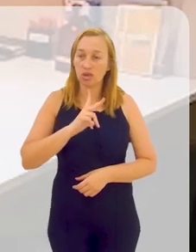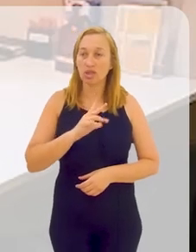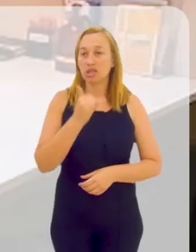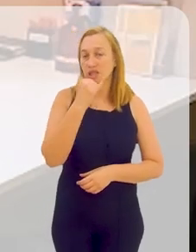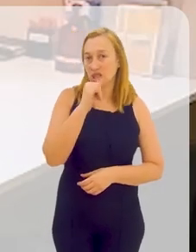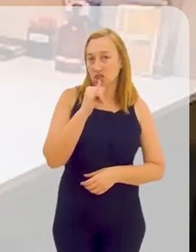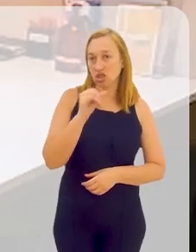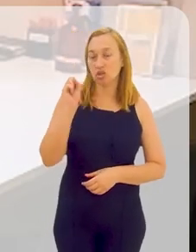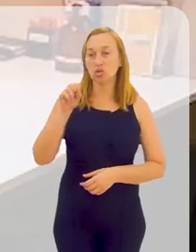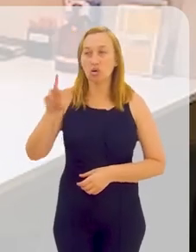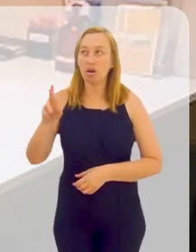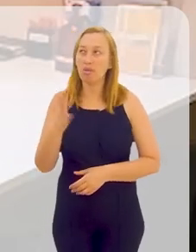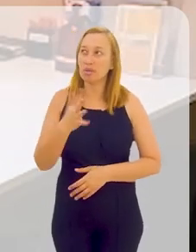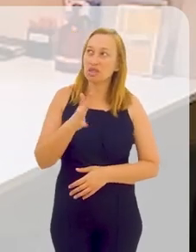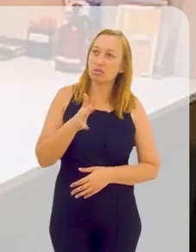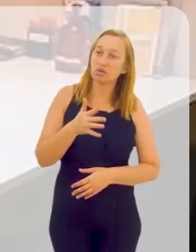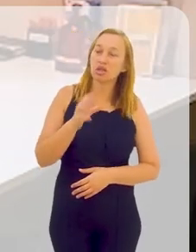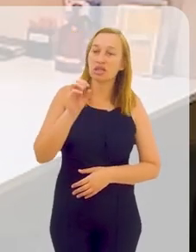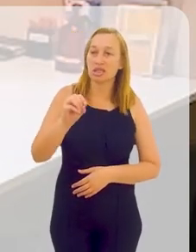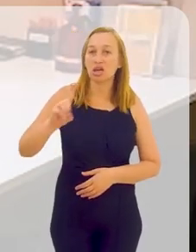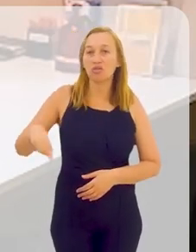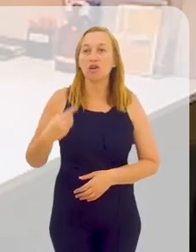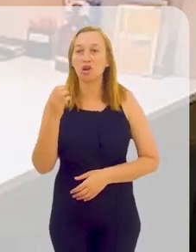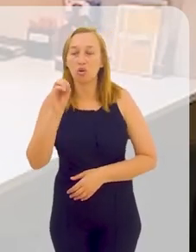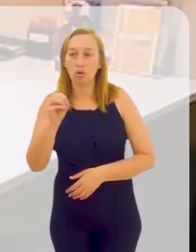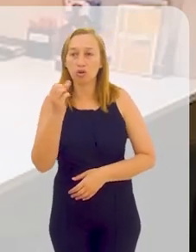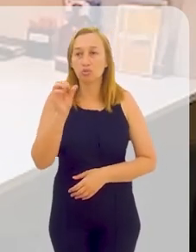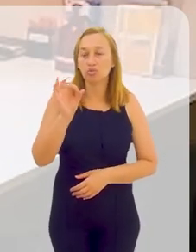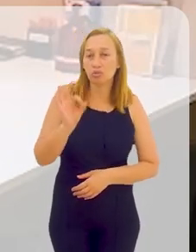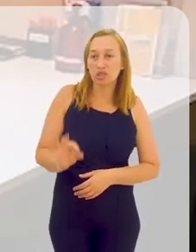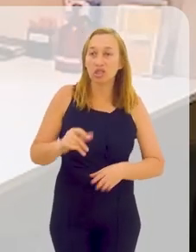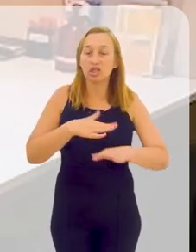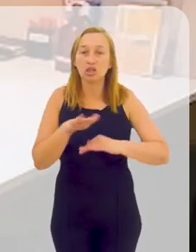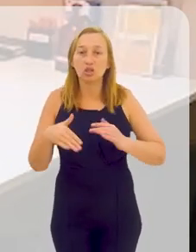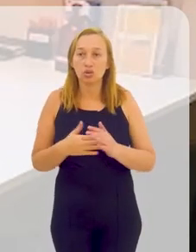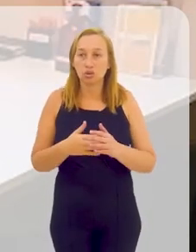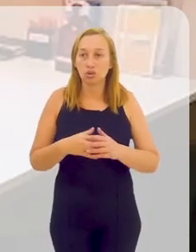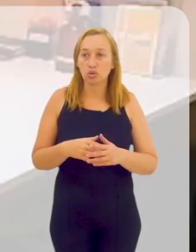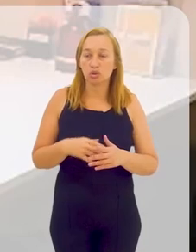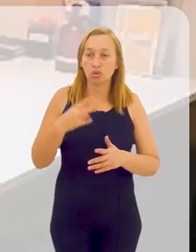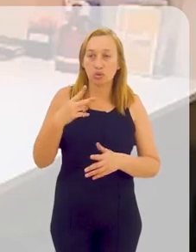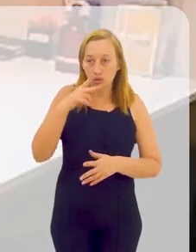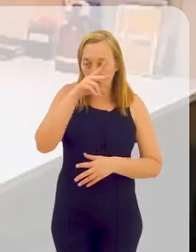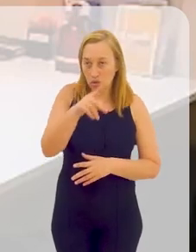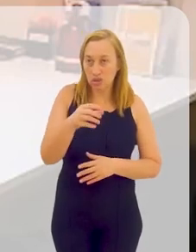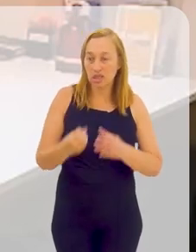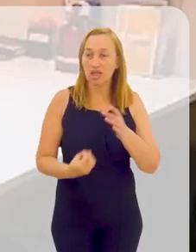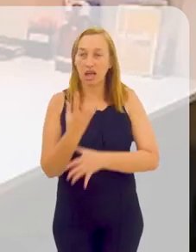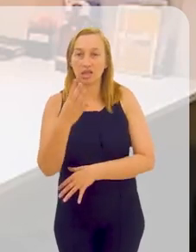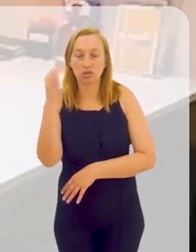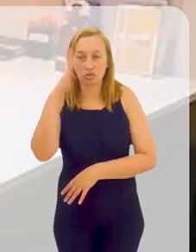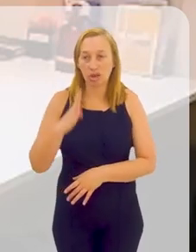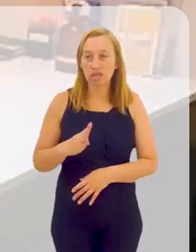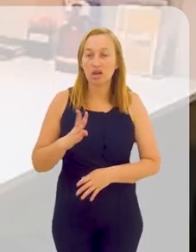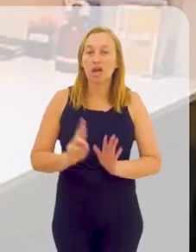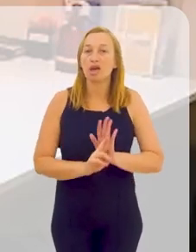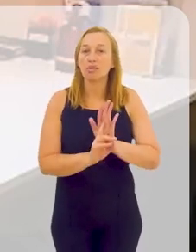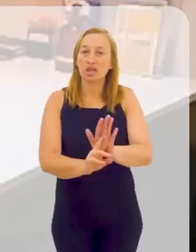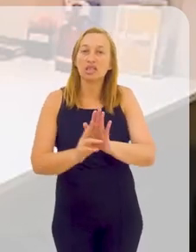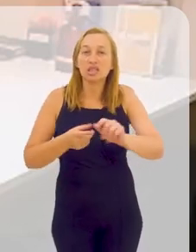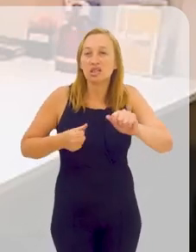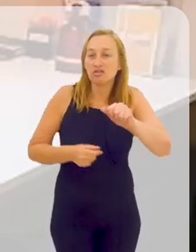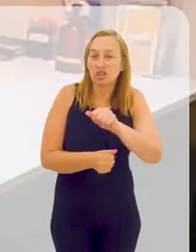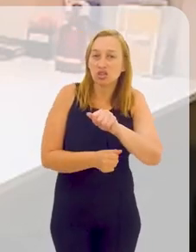própria de energia solar isso equivale a mais ou menos 0,8% de toda a potência instalada no Brasil né